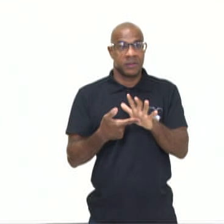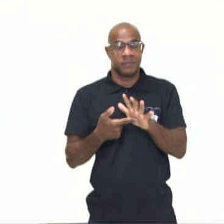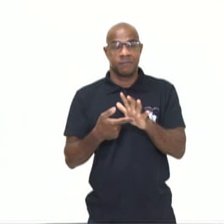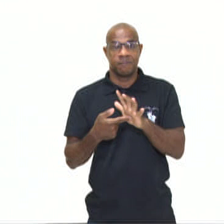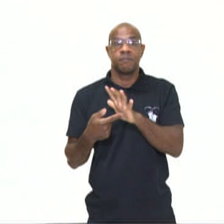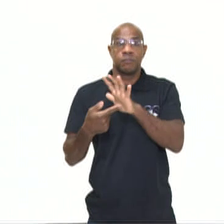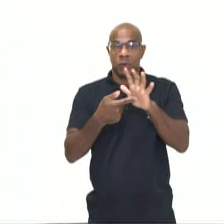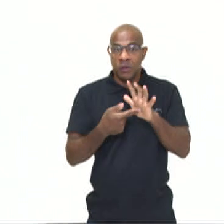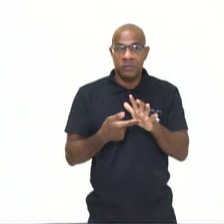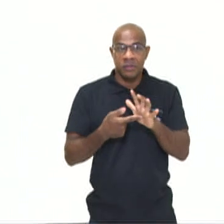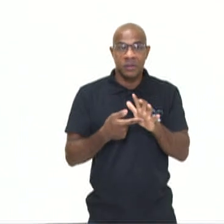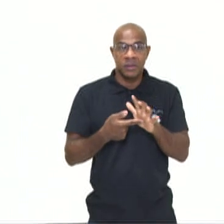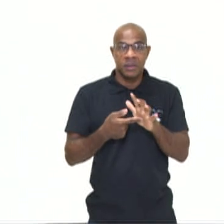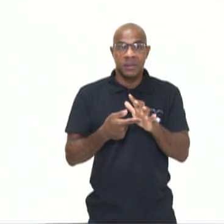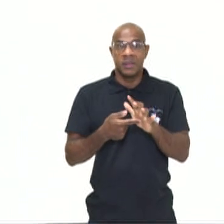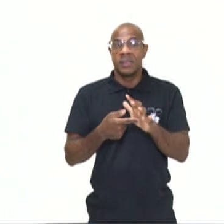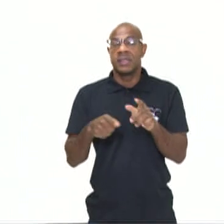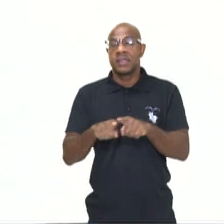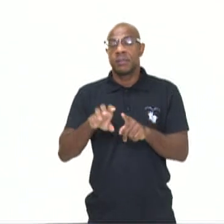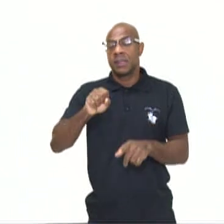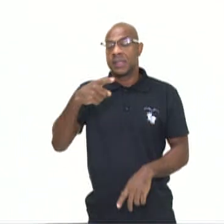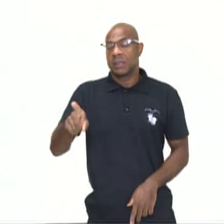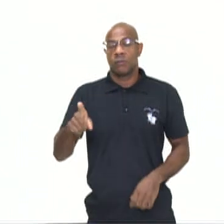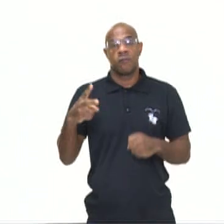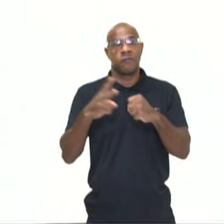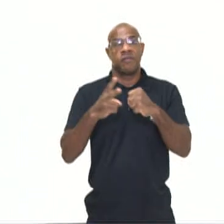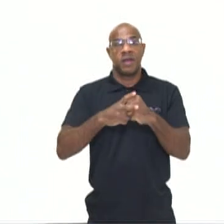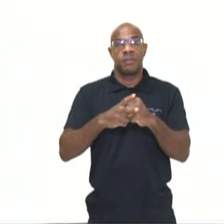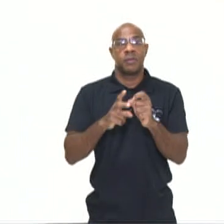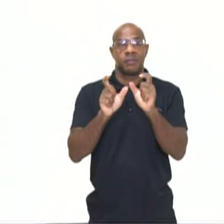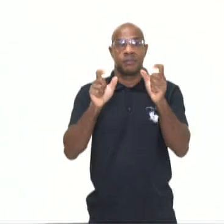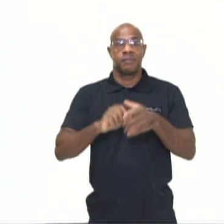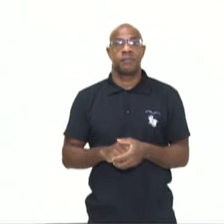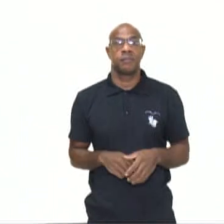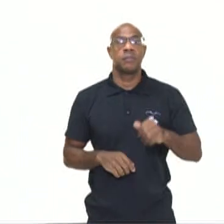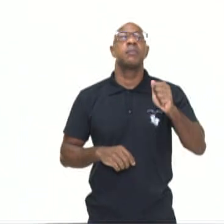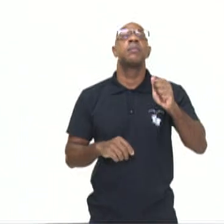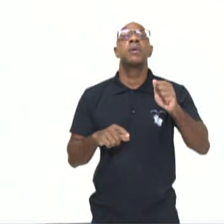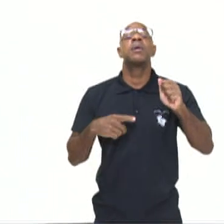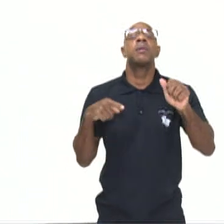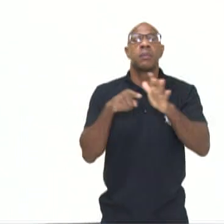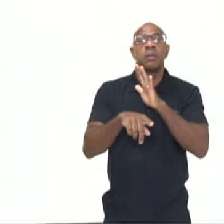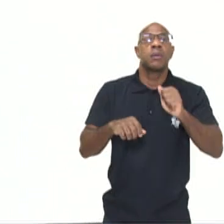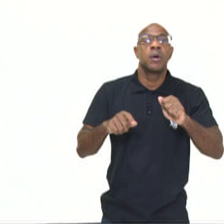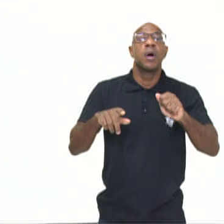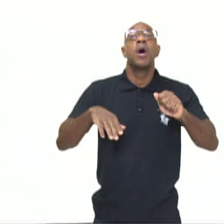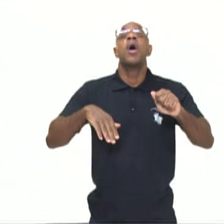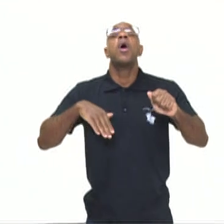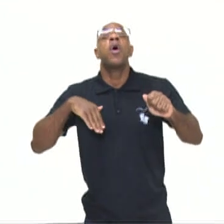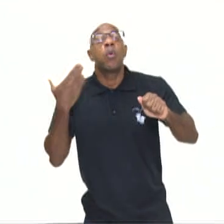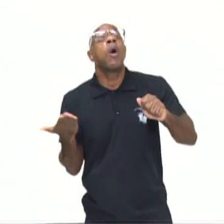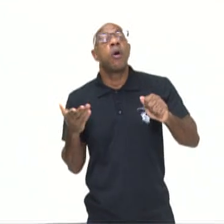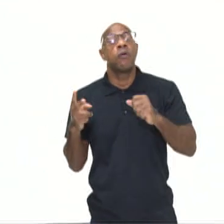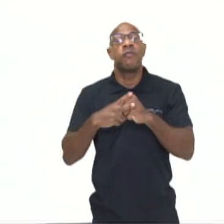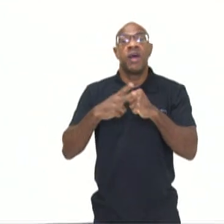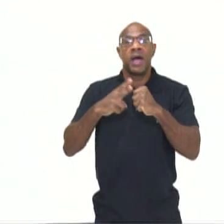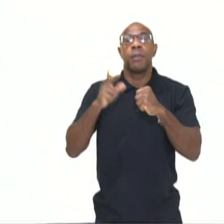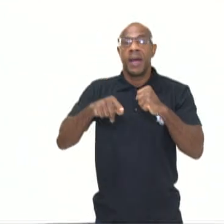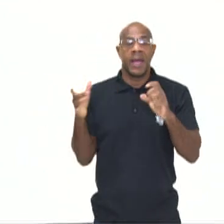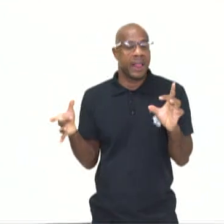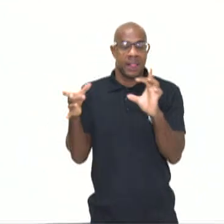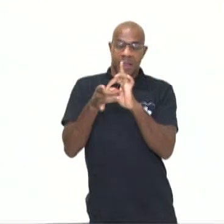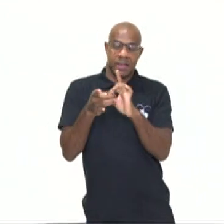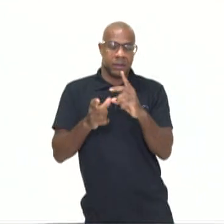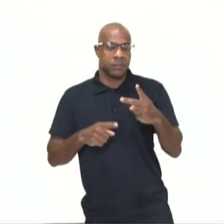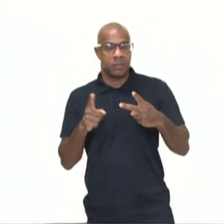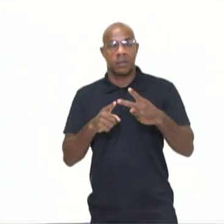são. Temos esses verbos. E 2 perguntas. Letra A. Qual dos verbos é classificado como de ligação? Letra